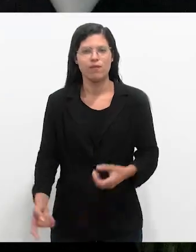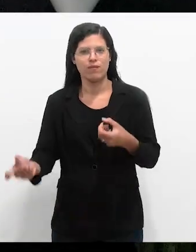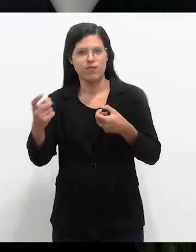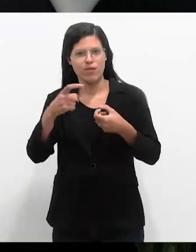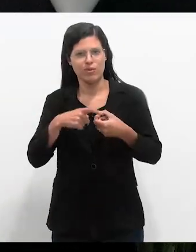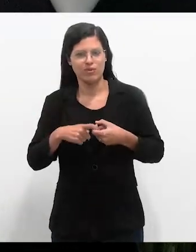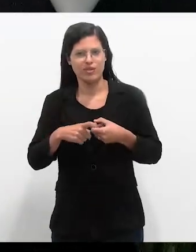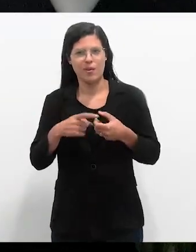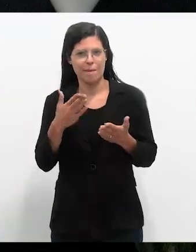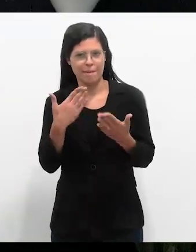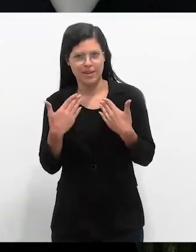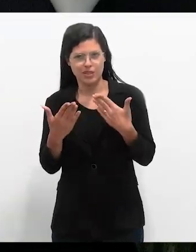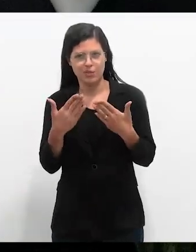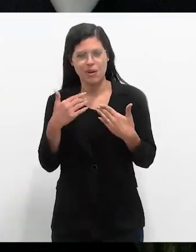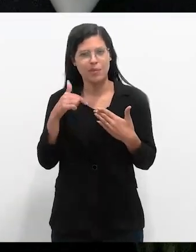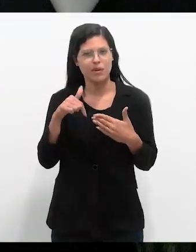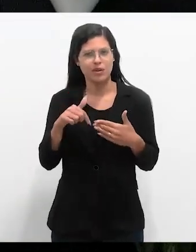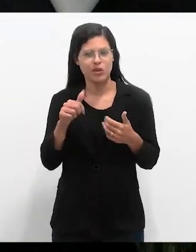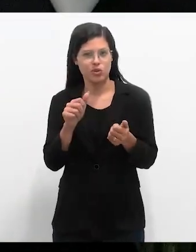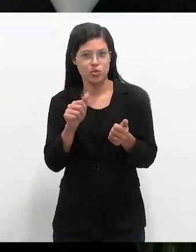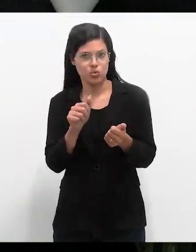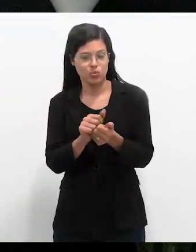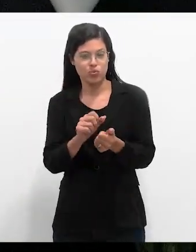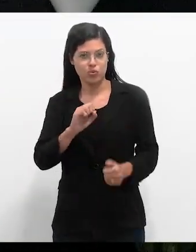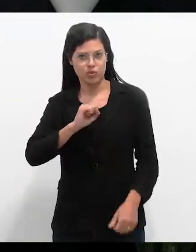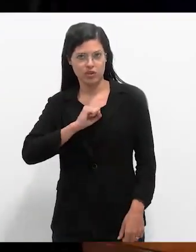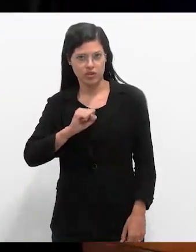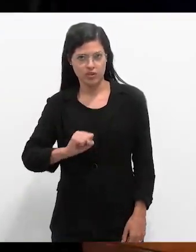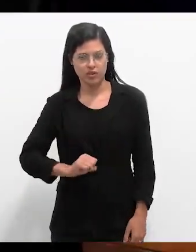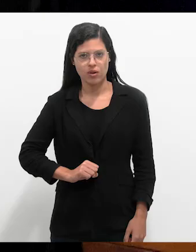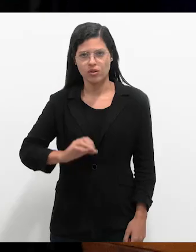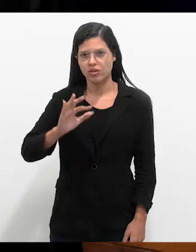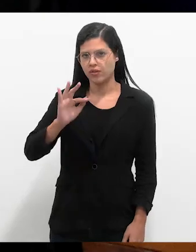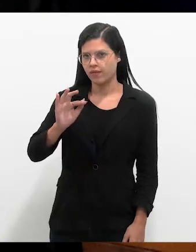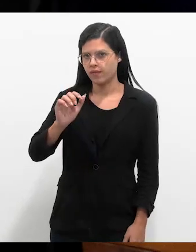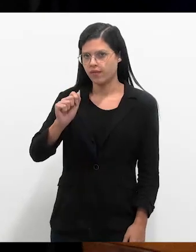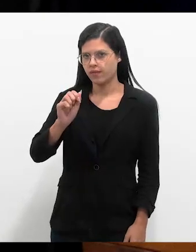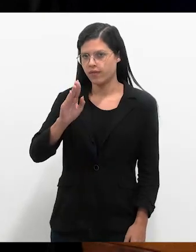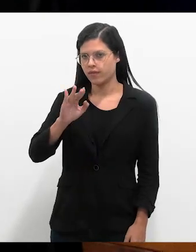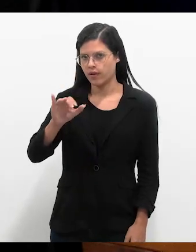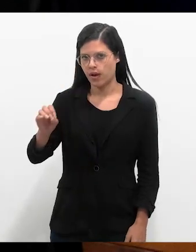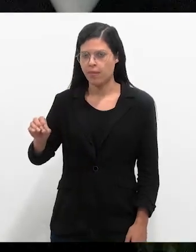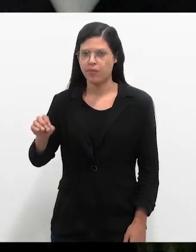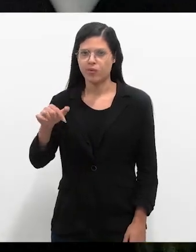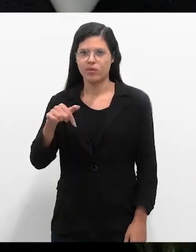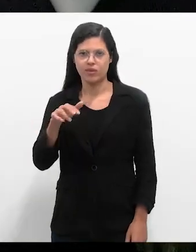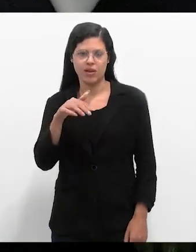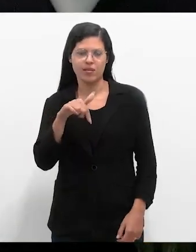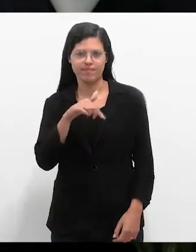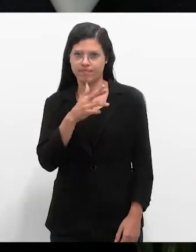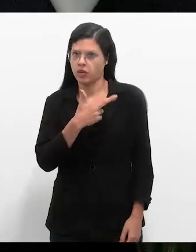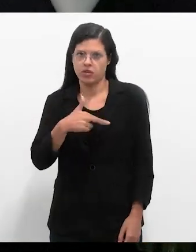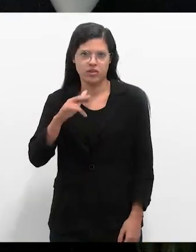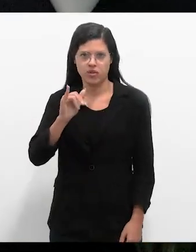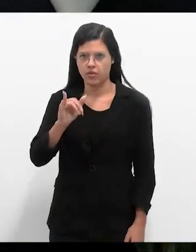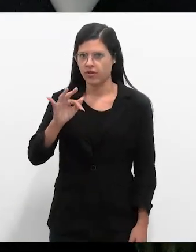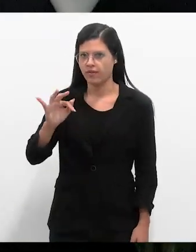Voltamos no nosso bate-papo aqui com o sacerdote Fábio Soares, sacerdote de Ifá.